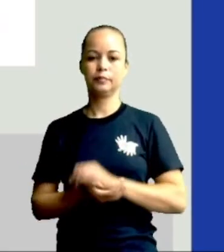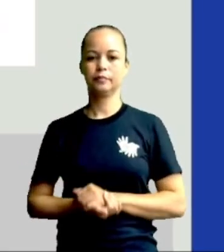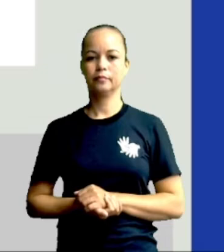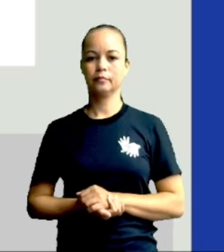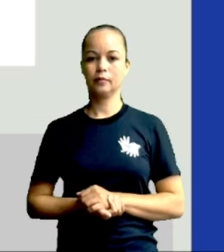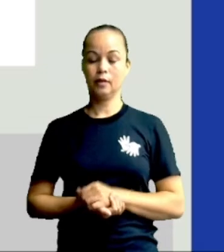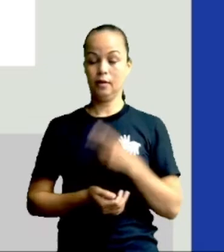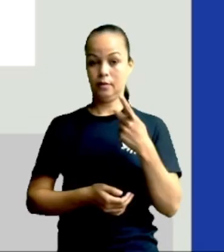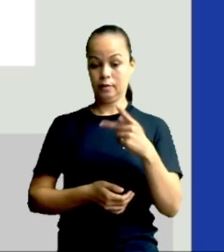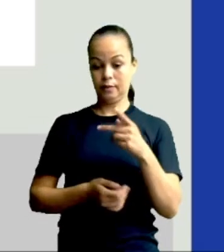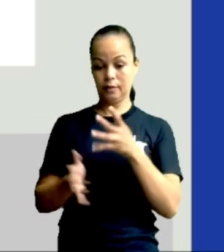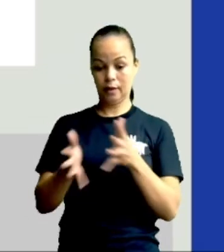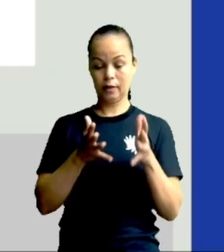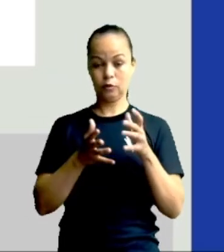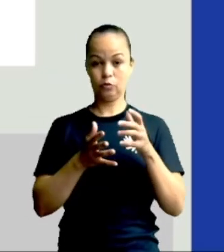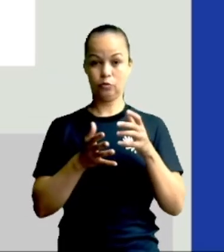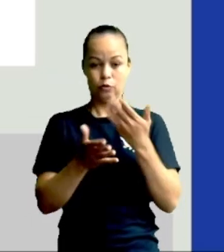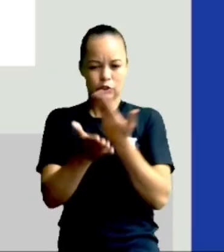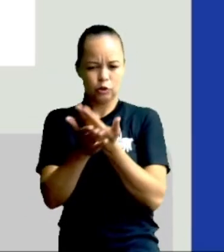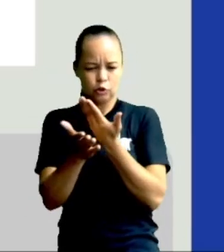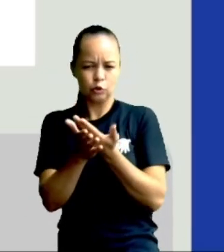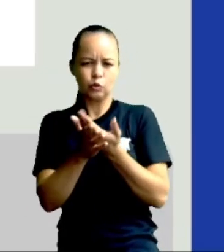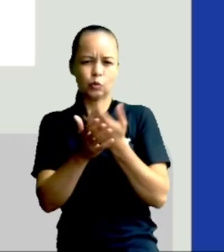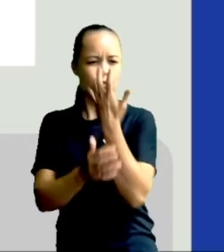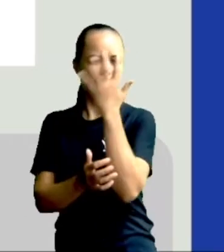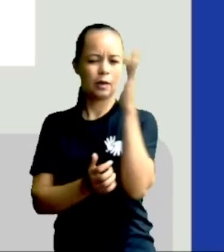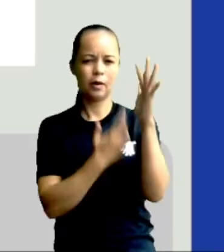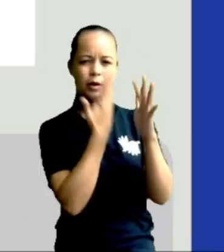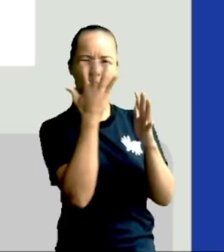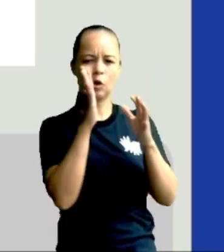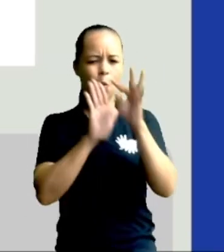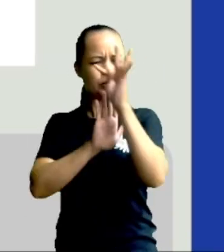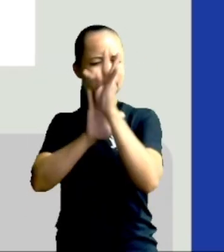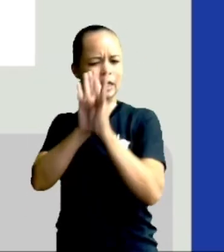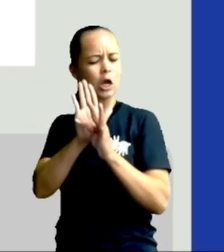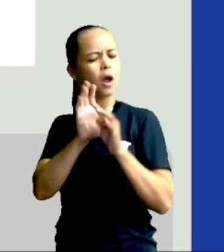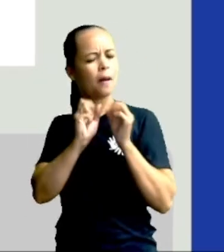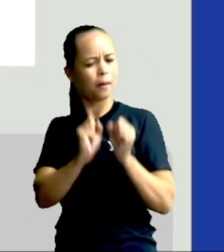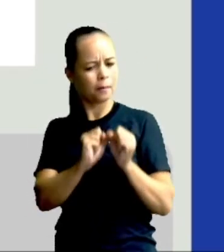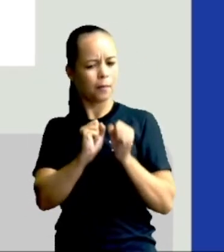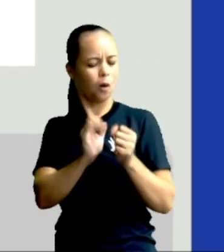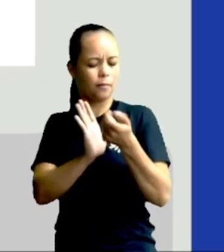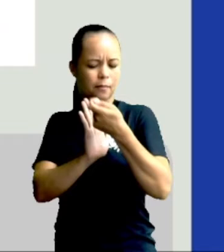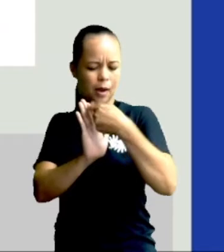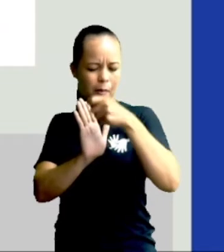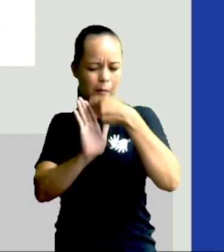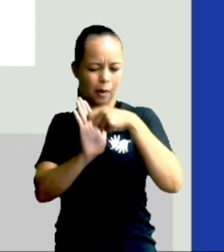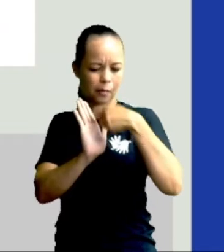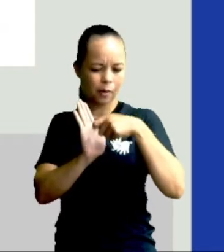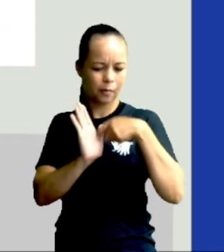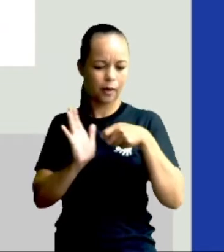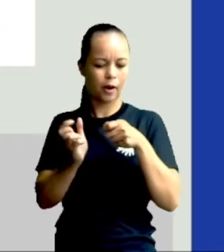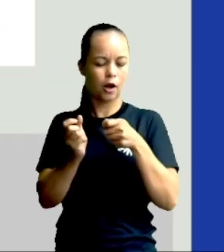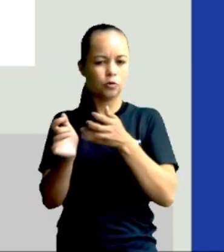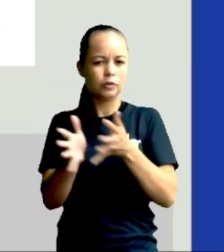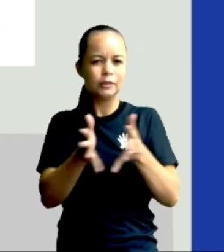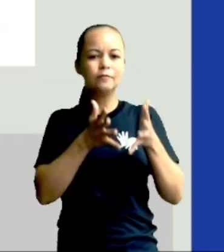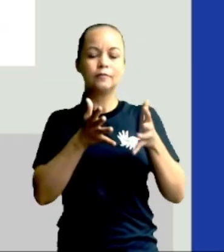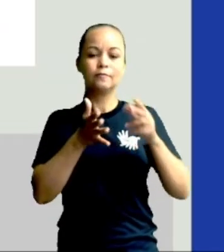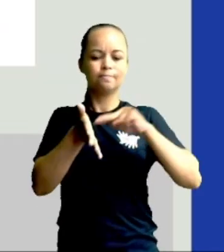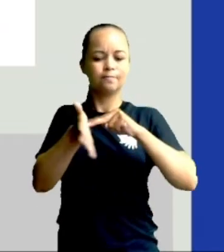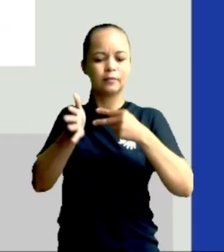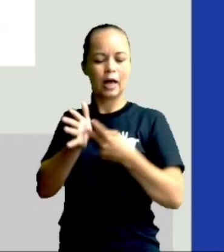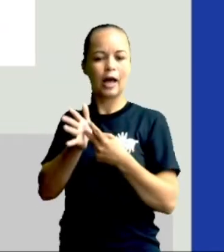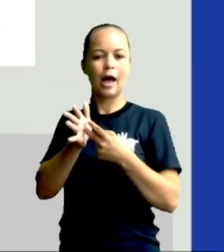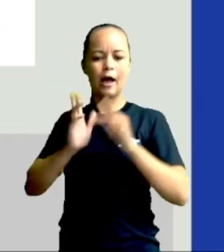Nesse caso, os estudos da paisagem, como texto, podem descrever os significados da ação